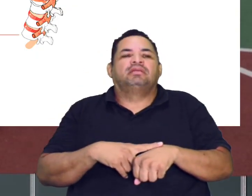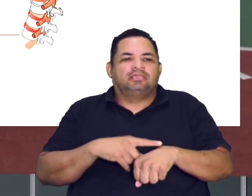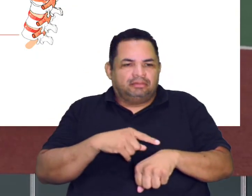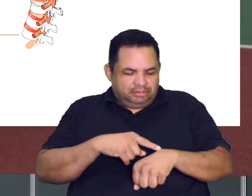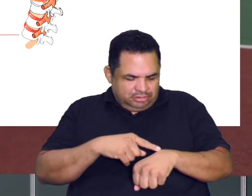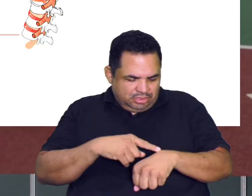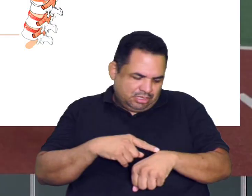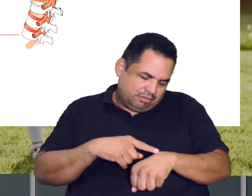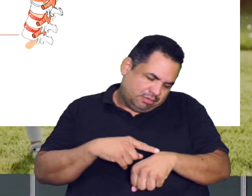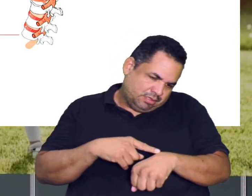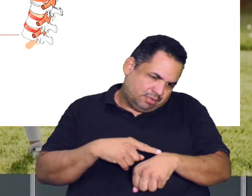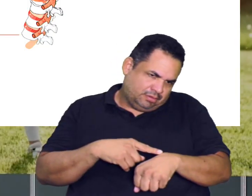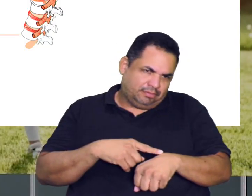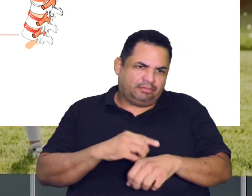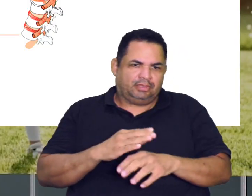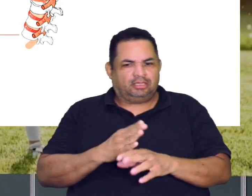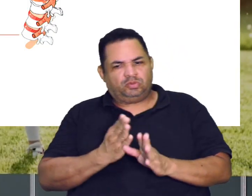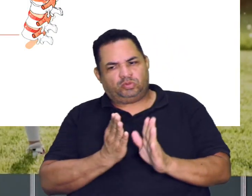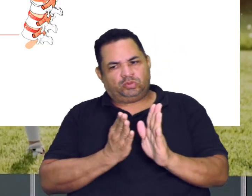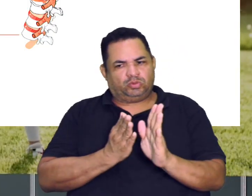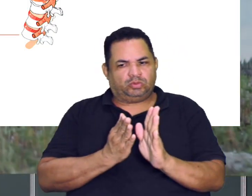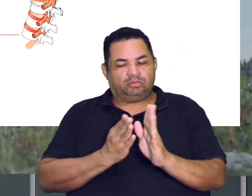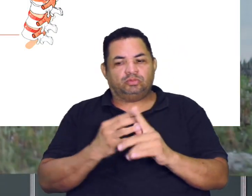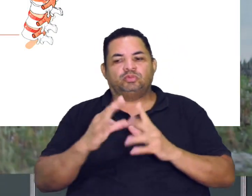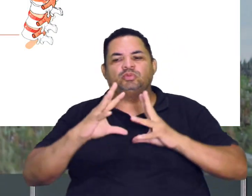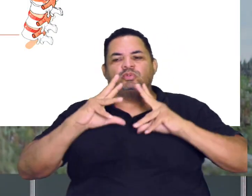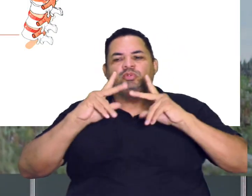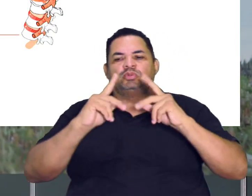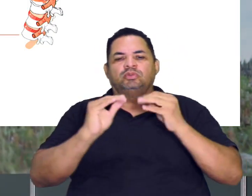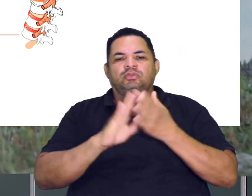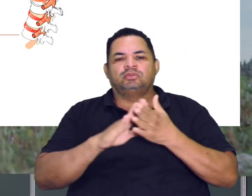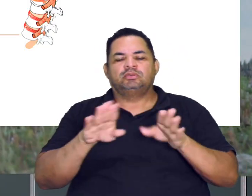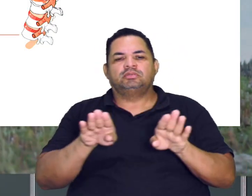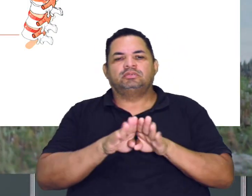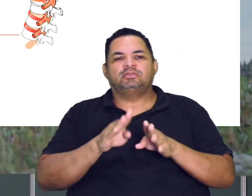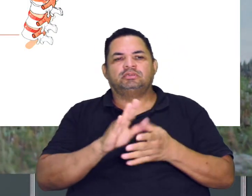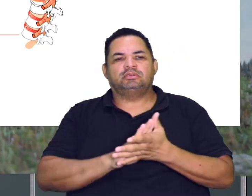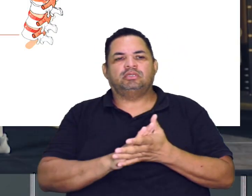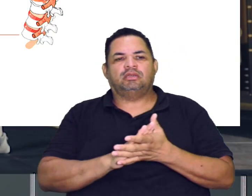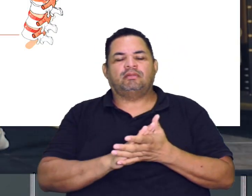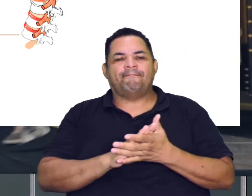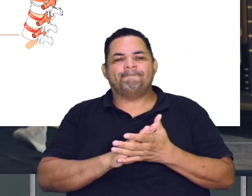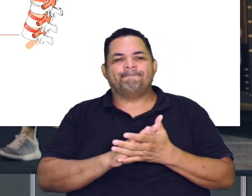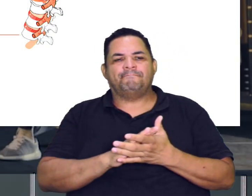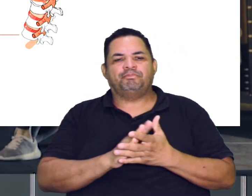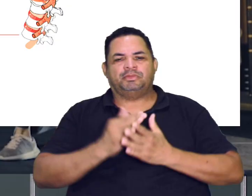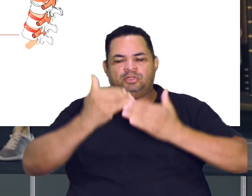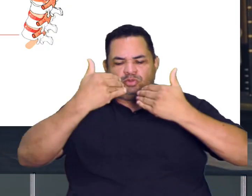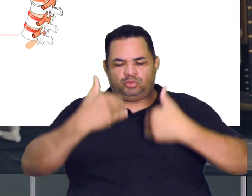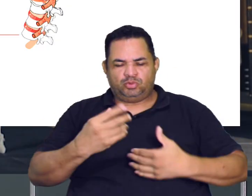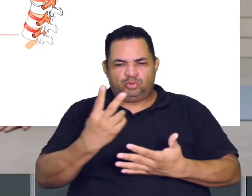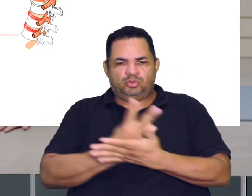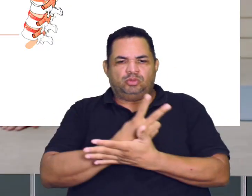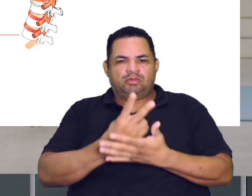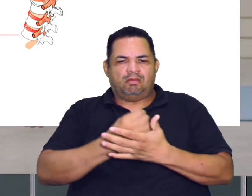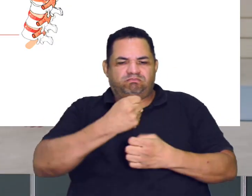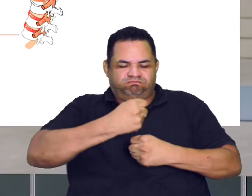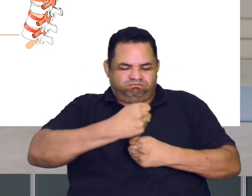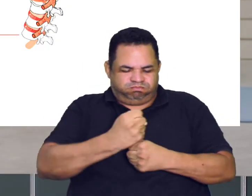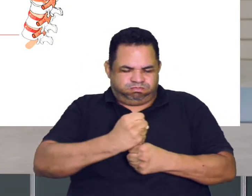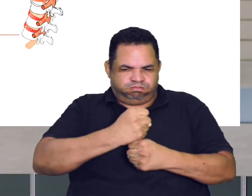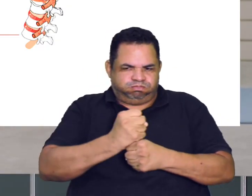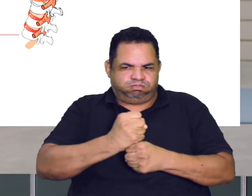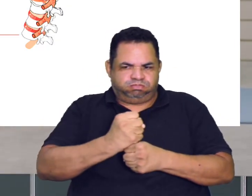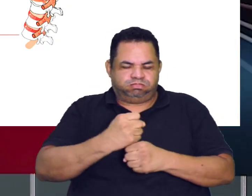cabeça apoiada, tô desnivelado. Tudo isso faz parte dessa má postura, né? Desse achatamento de